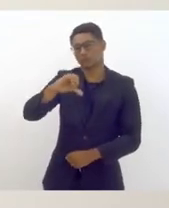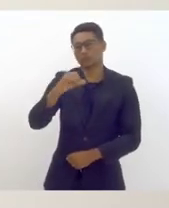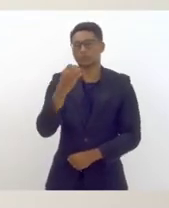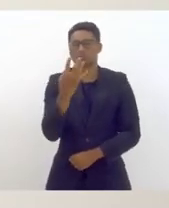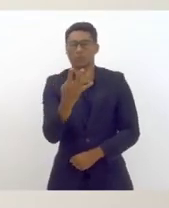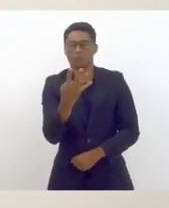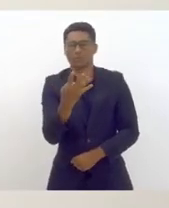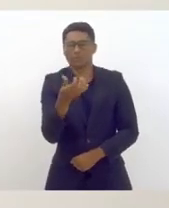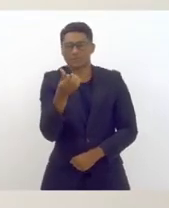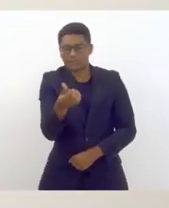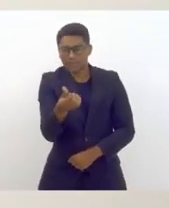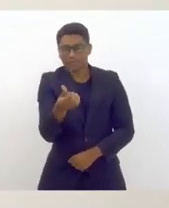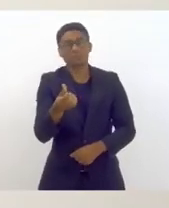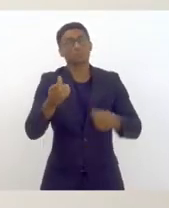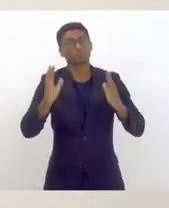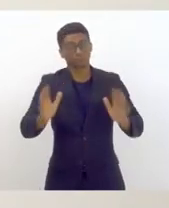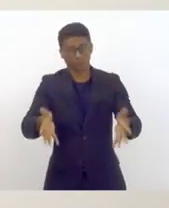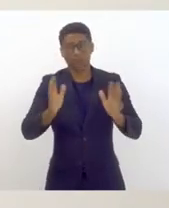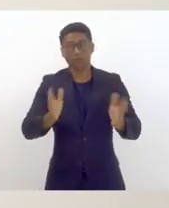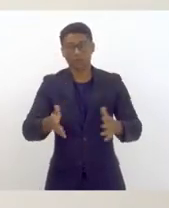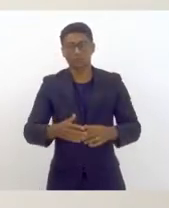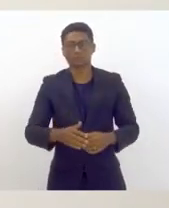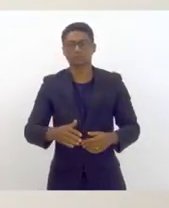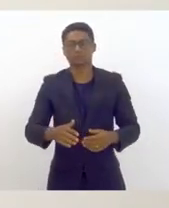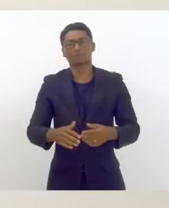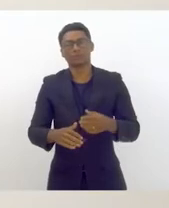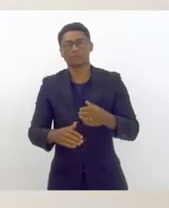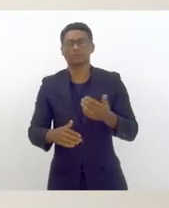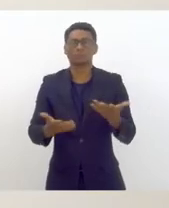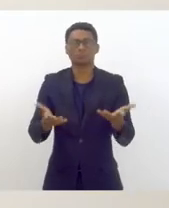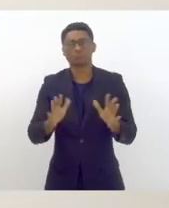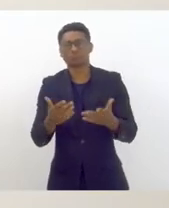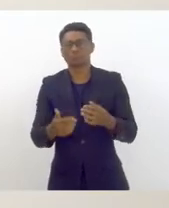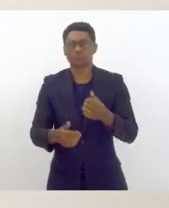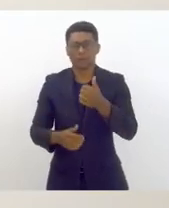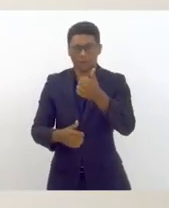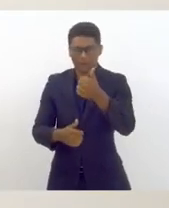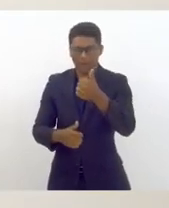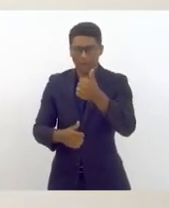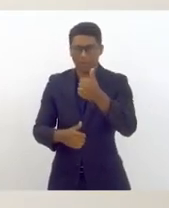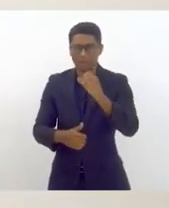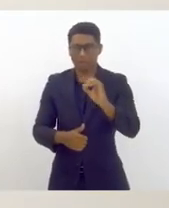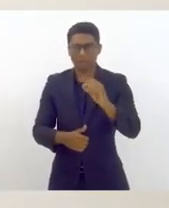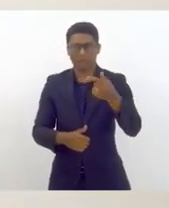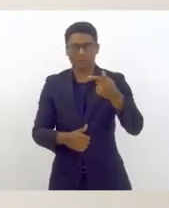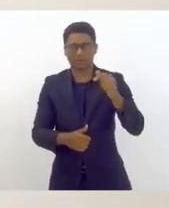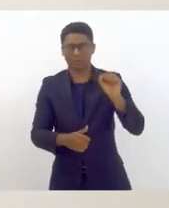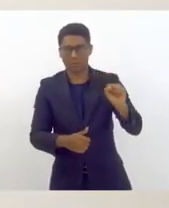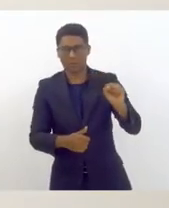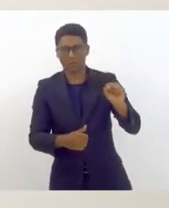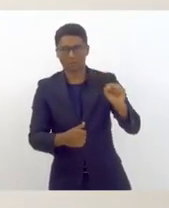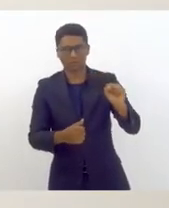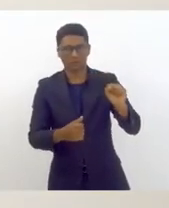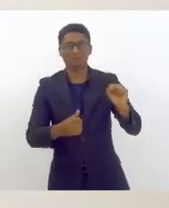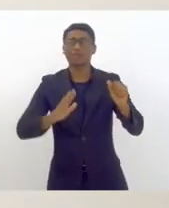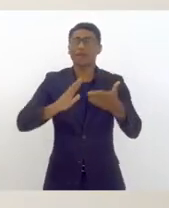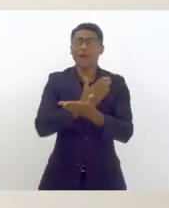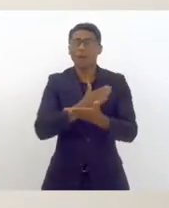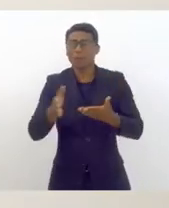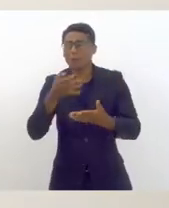946 oficialmente, né? Tivemos até mais de 1.000, já estamos em 1.078, mas algumas dessas ideias vieram repetidas,